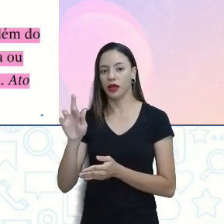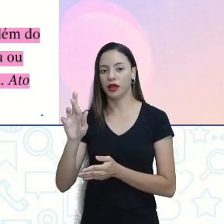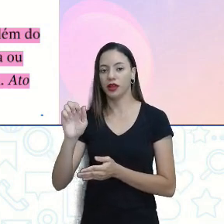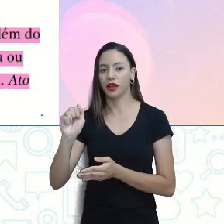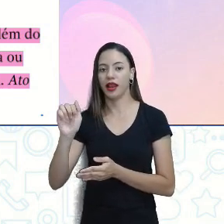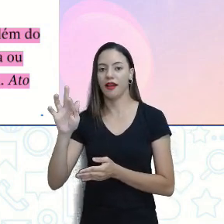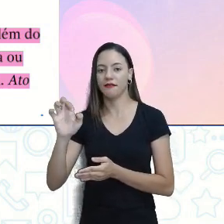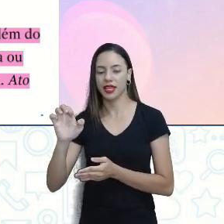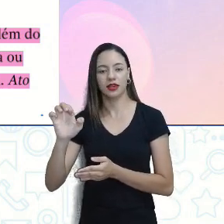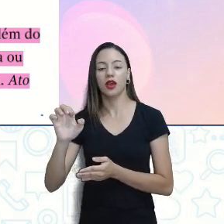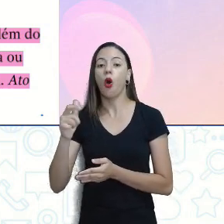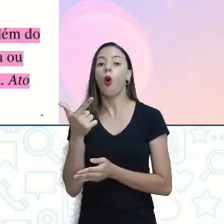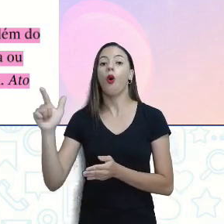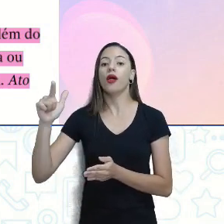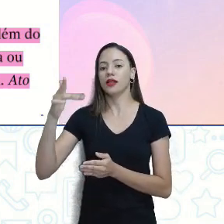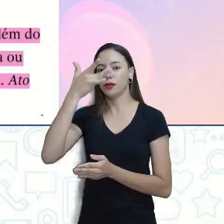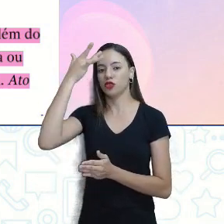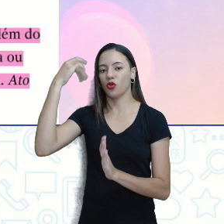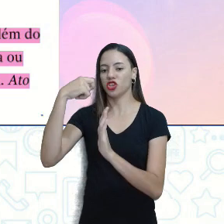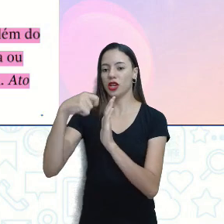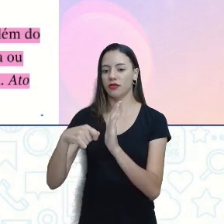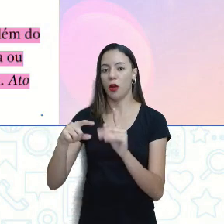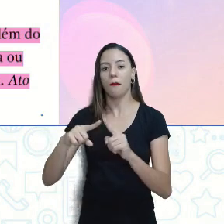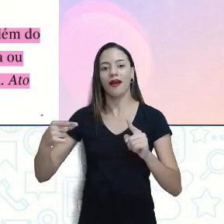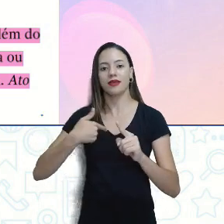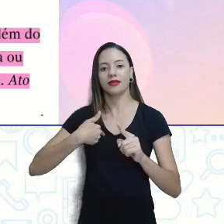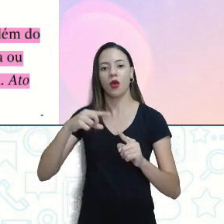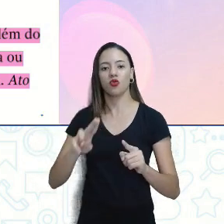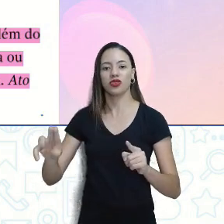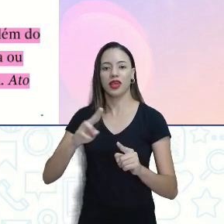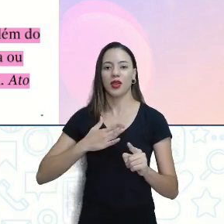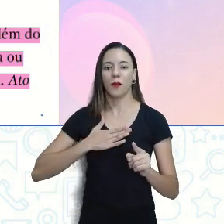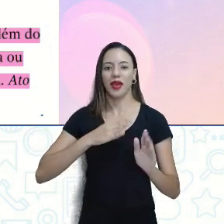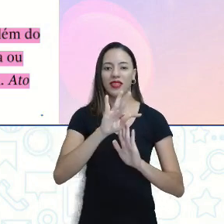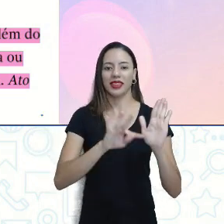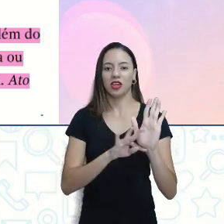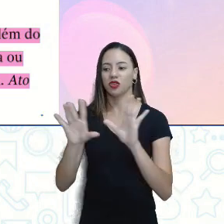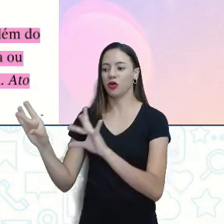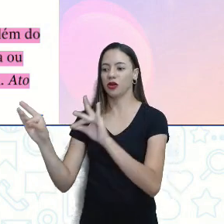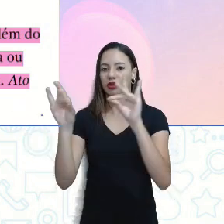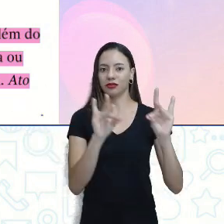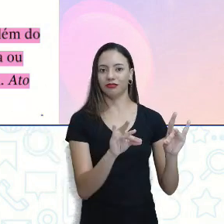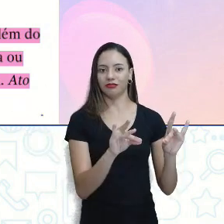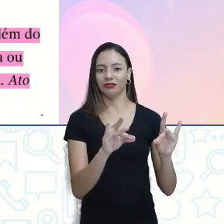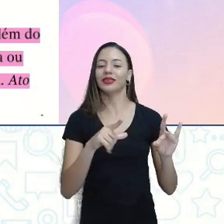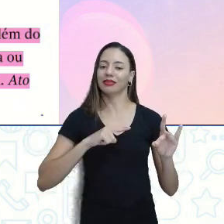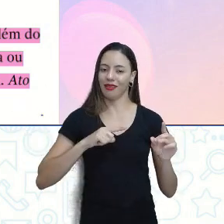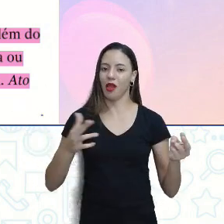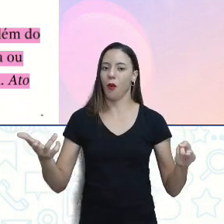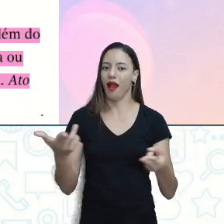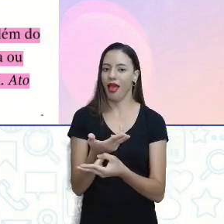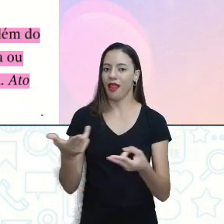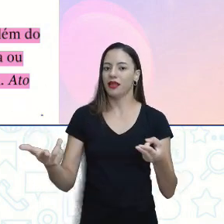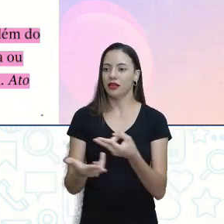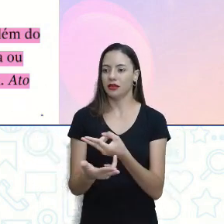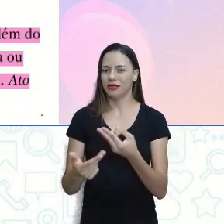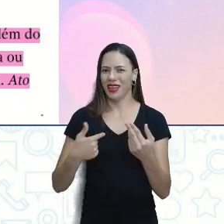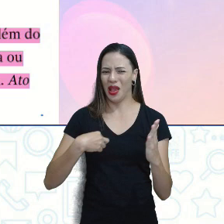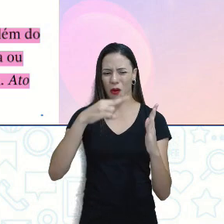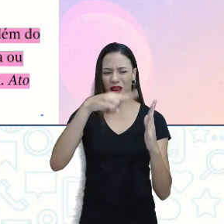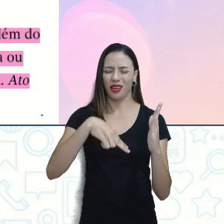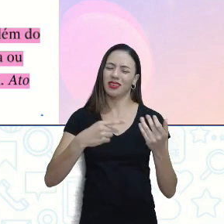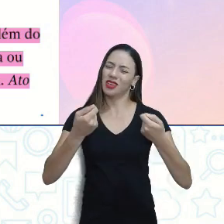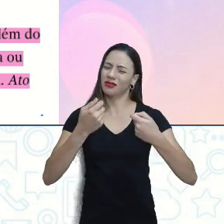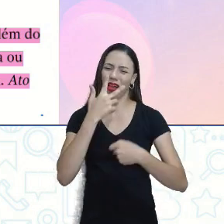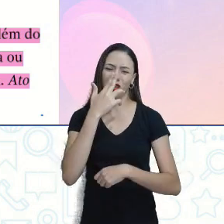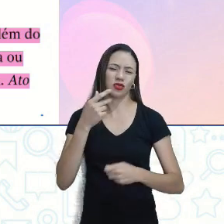pessoa introduzindo o meu texto. E aí exige, né, uma relação. Tá? Não vou ler porque acho que não vai